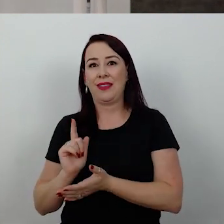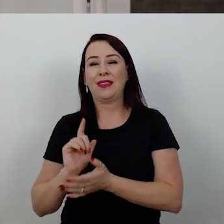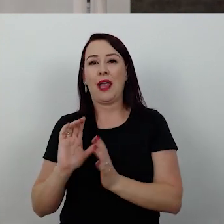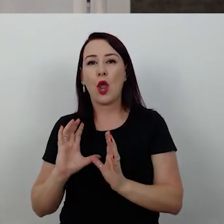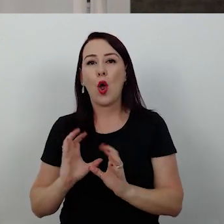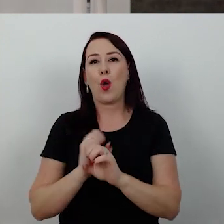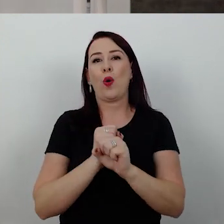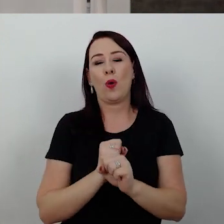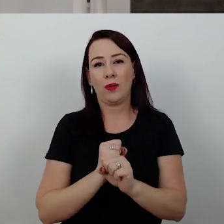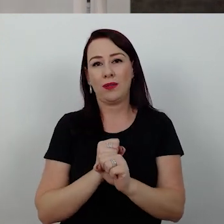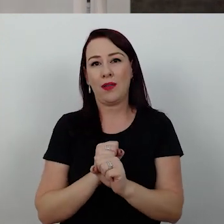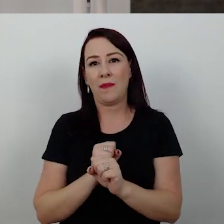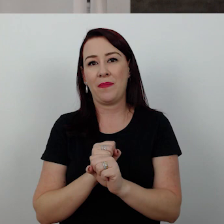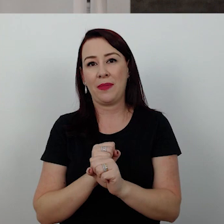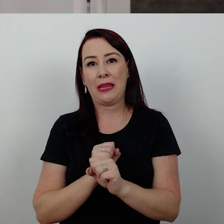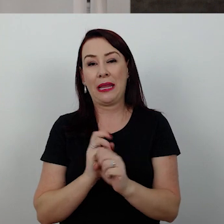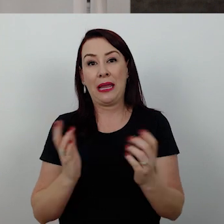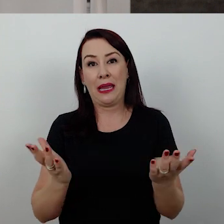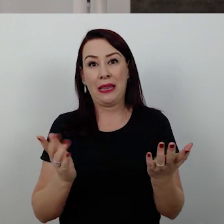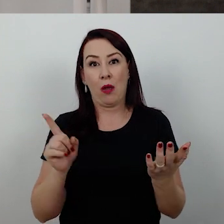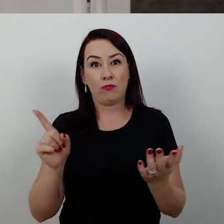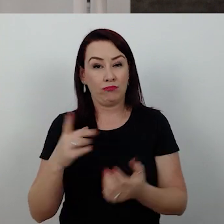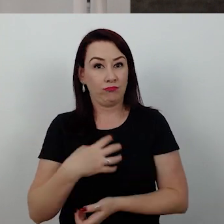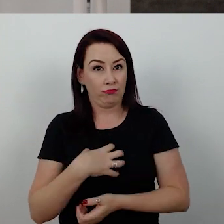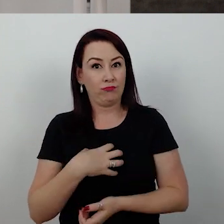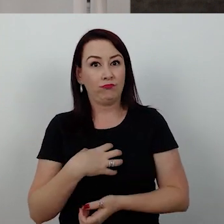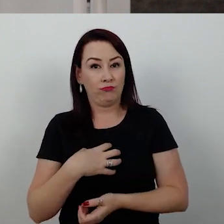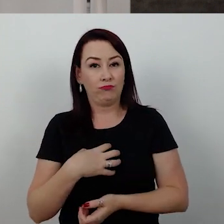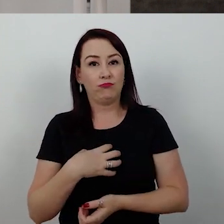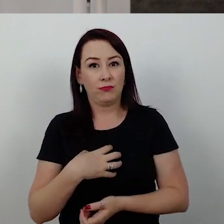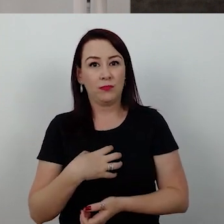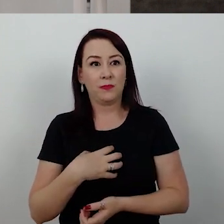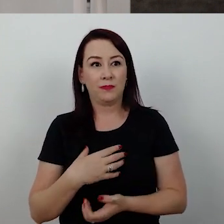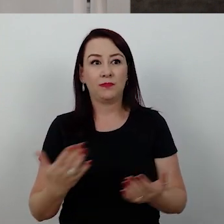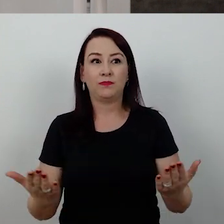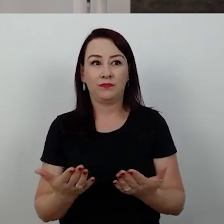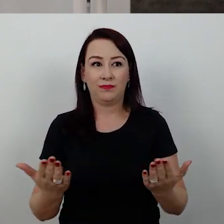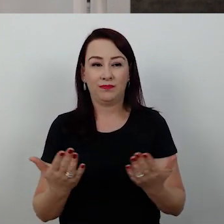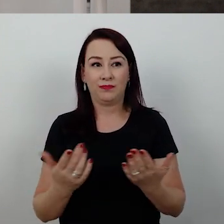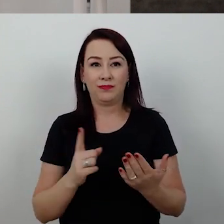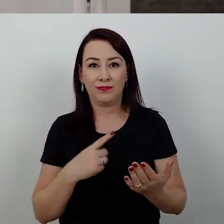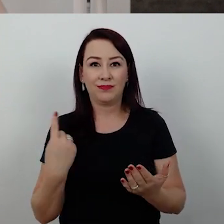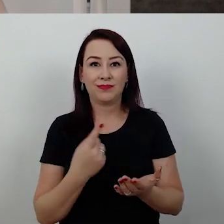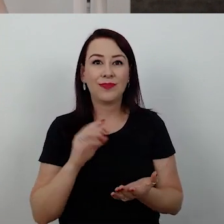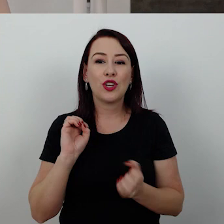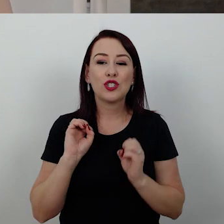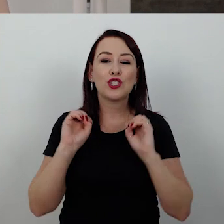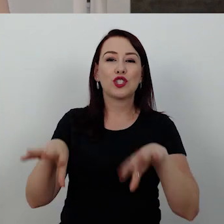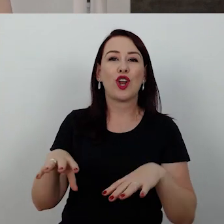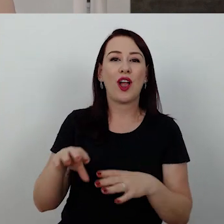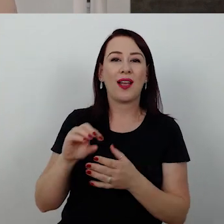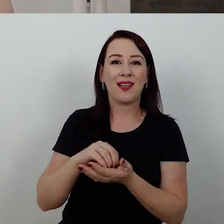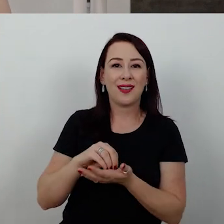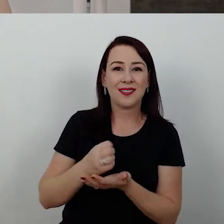estados. Então, o que eu vejo, que a gente hoje vai jogar a semente, né,